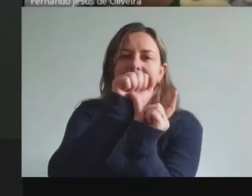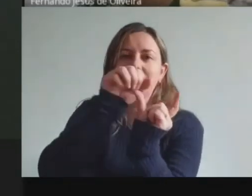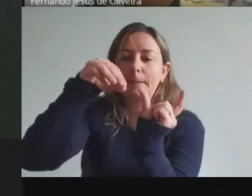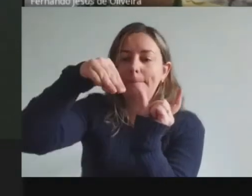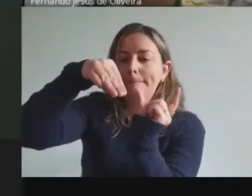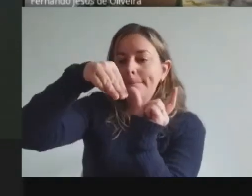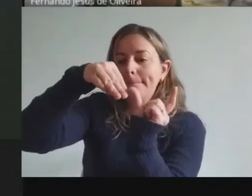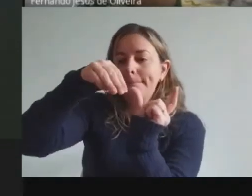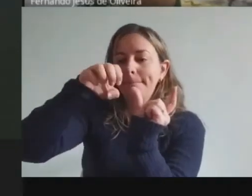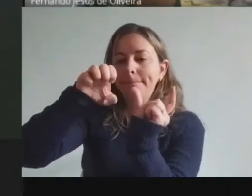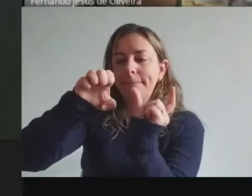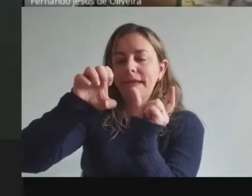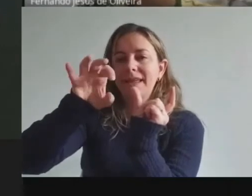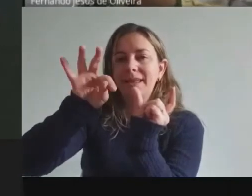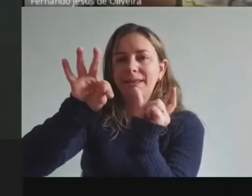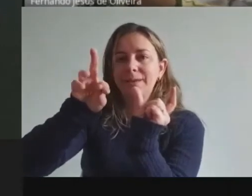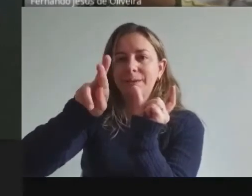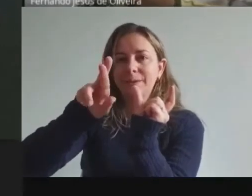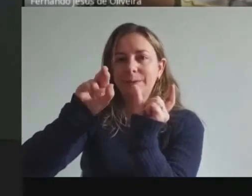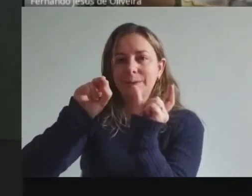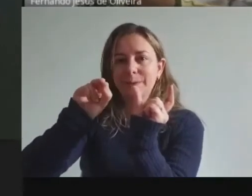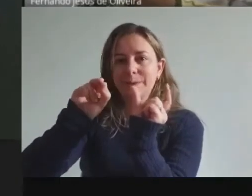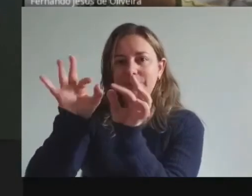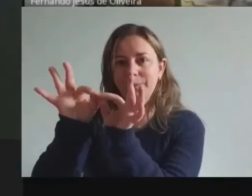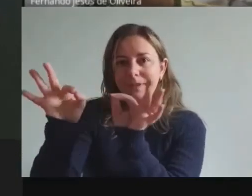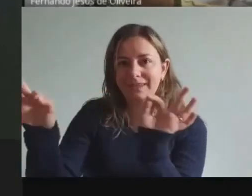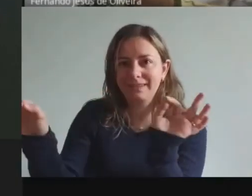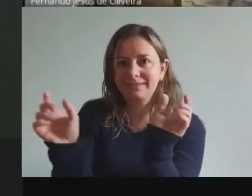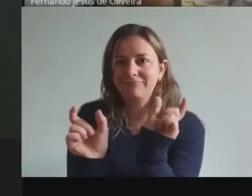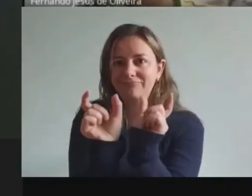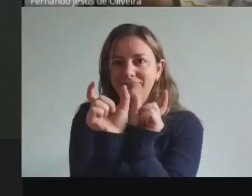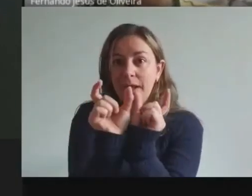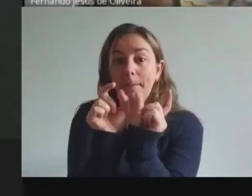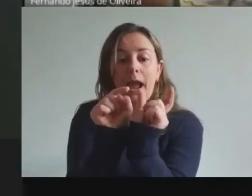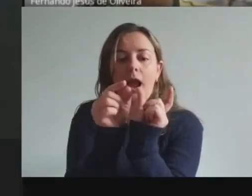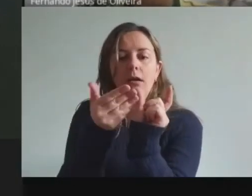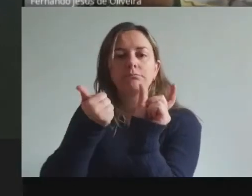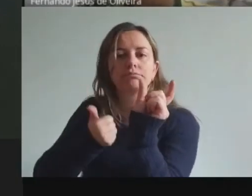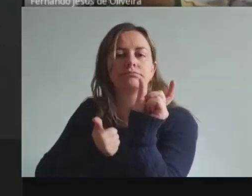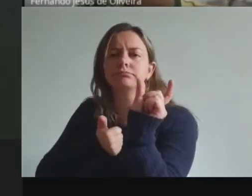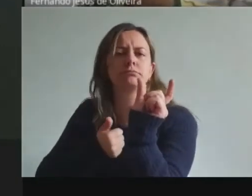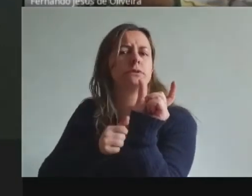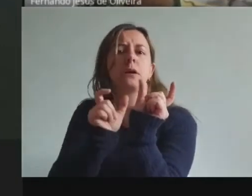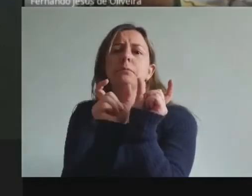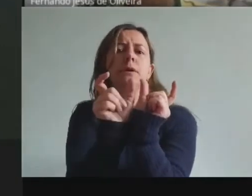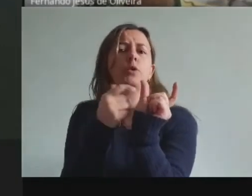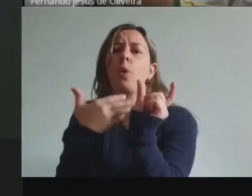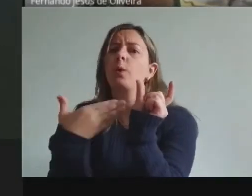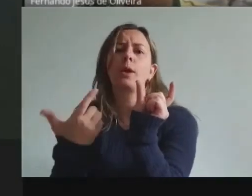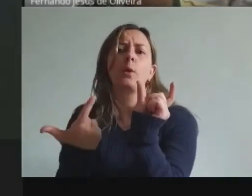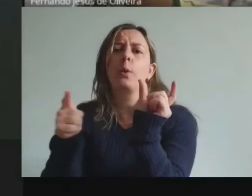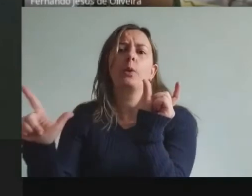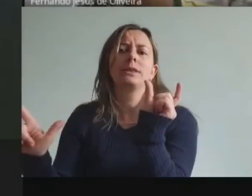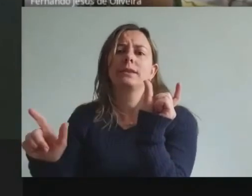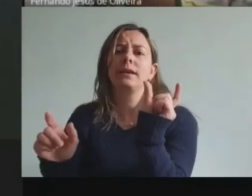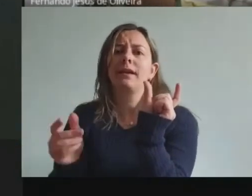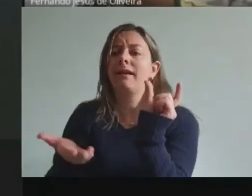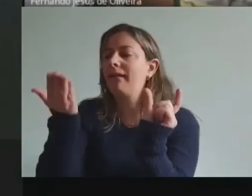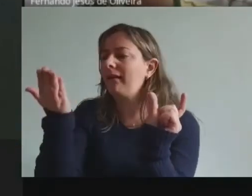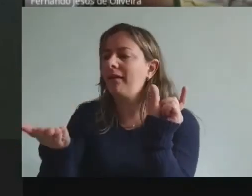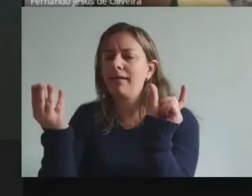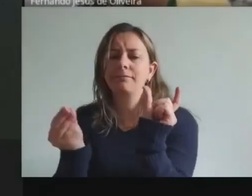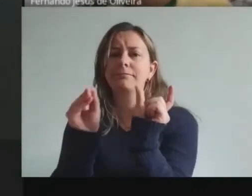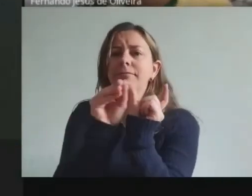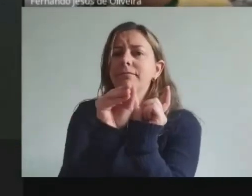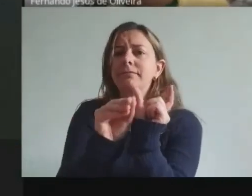deca mais a unidade de sistema internacional que você vai usar. Hecto mais a unidade de sistema internacional que você vai usar. Quilo,